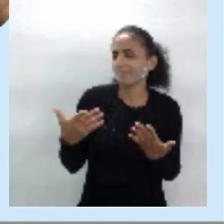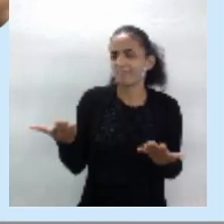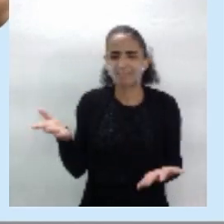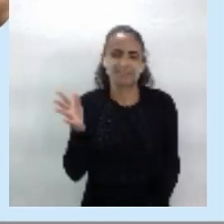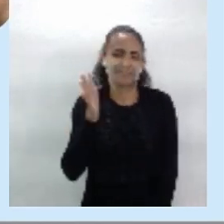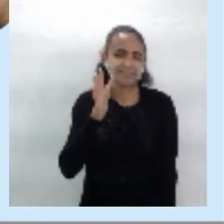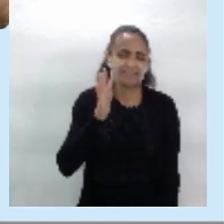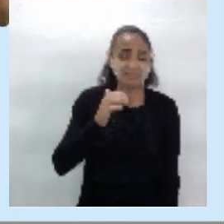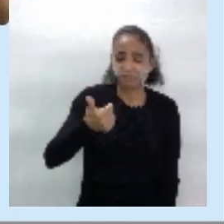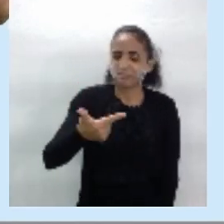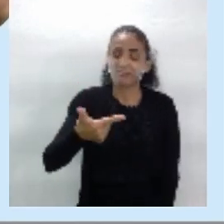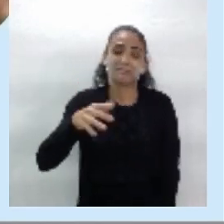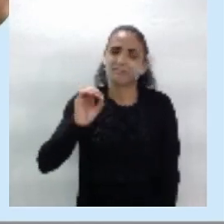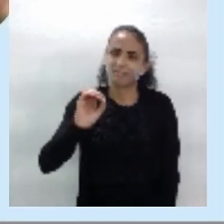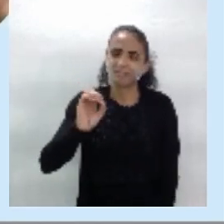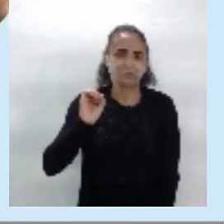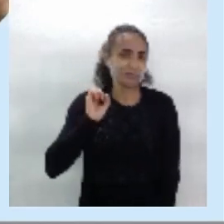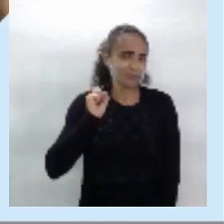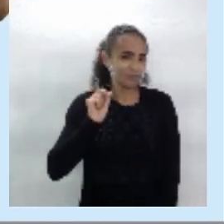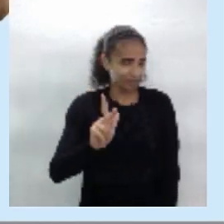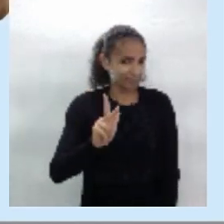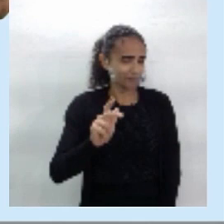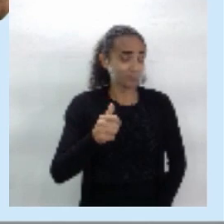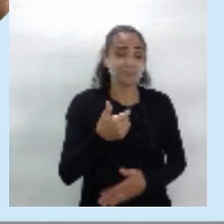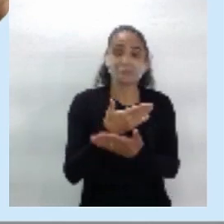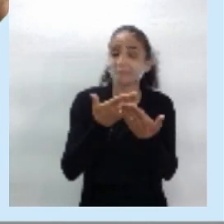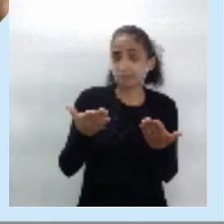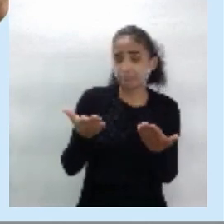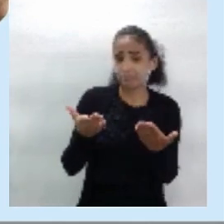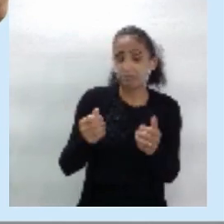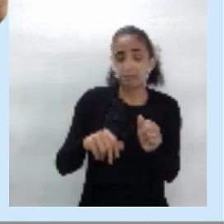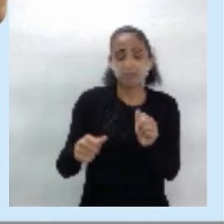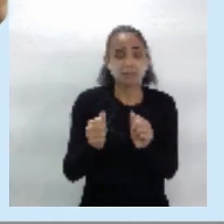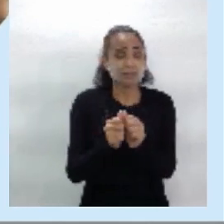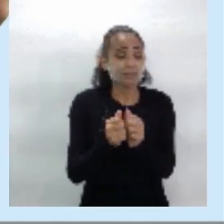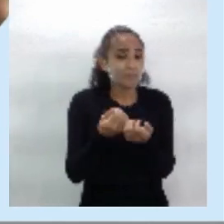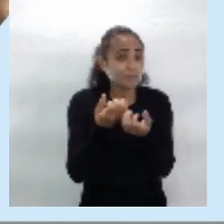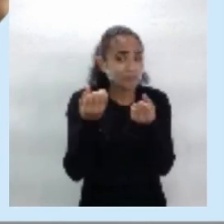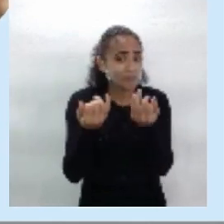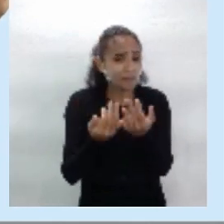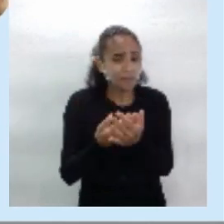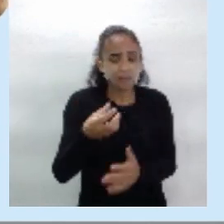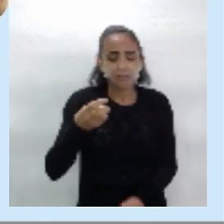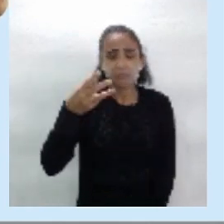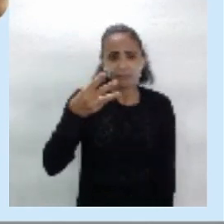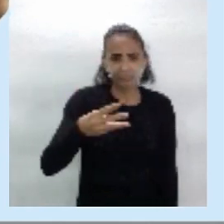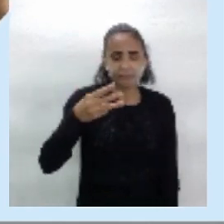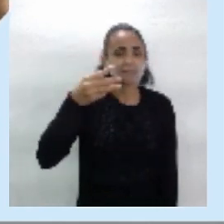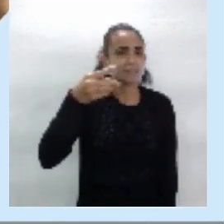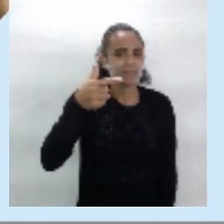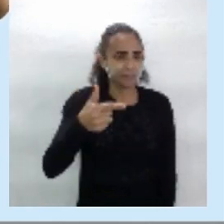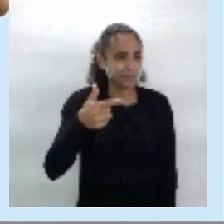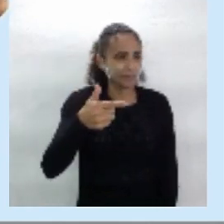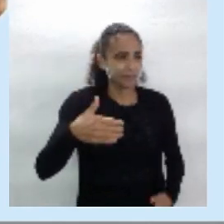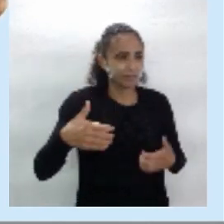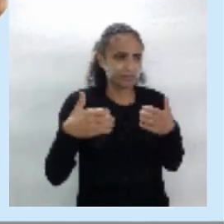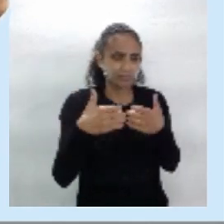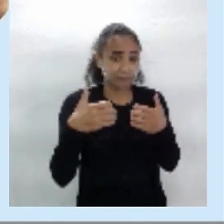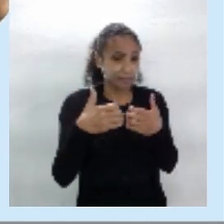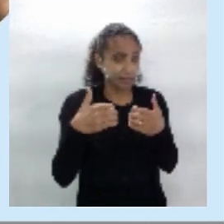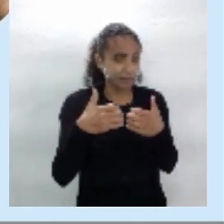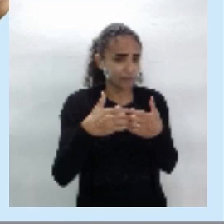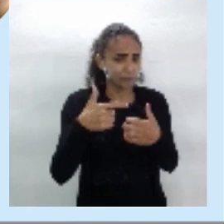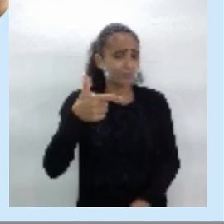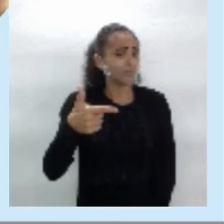está perto de 20. Show de bola. Então, se eu tiver que perguntar para vocês, o 32 está perto do 30